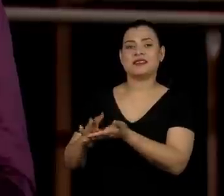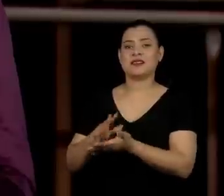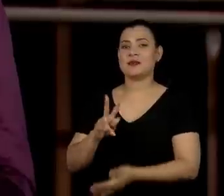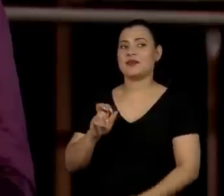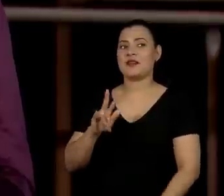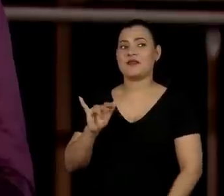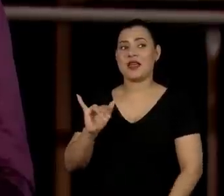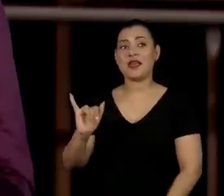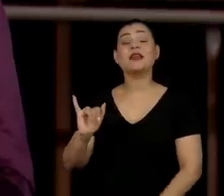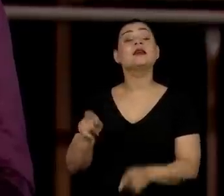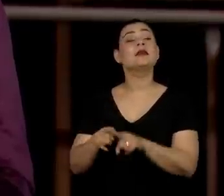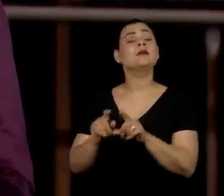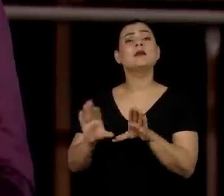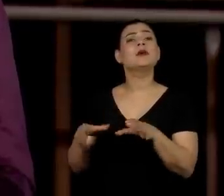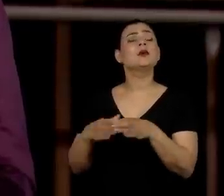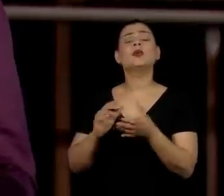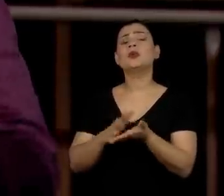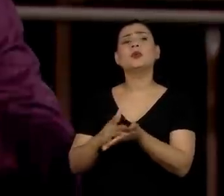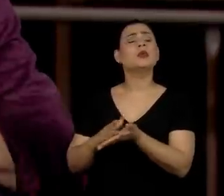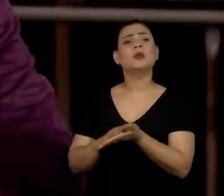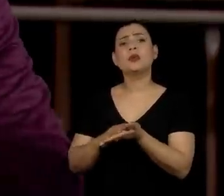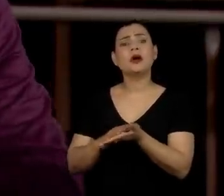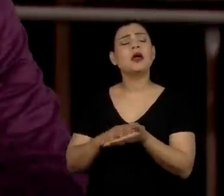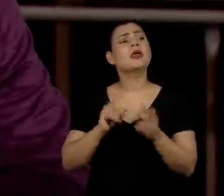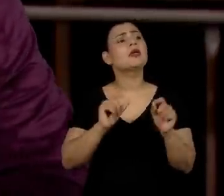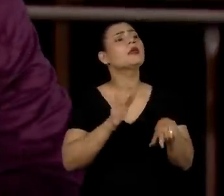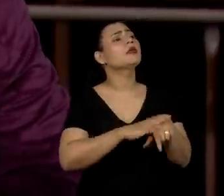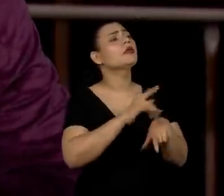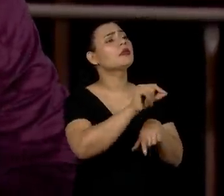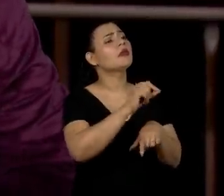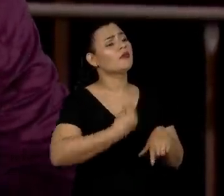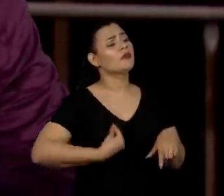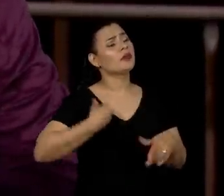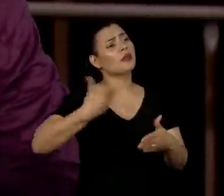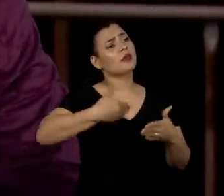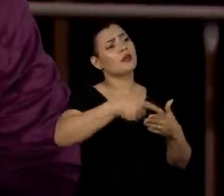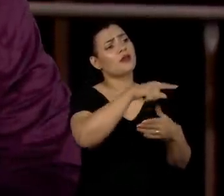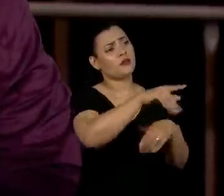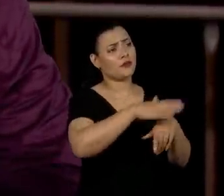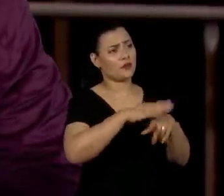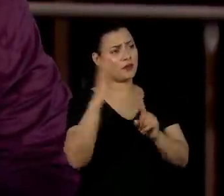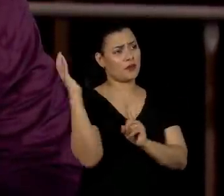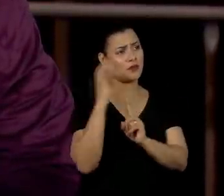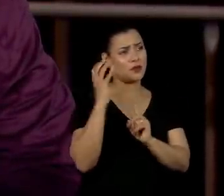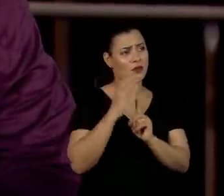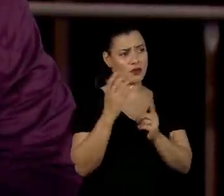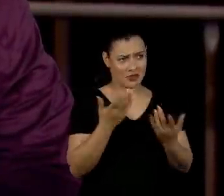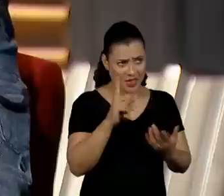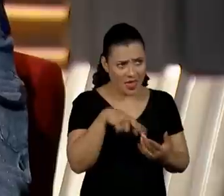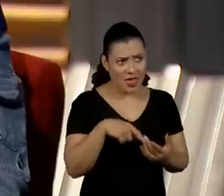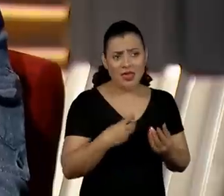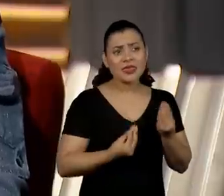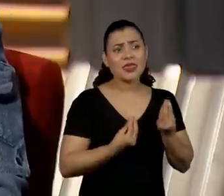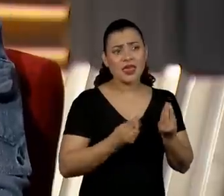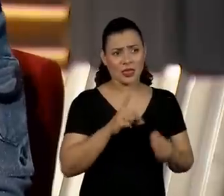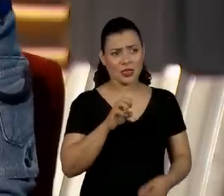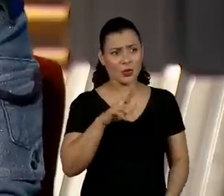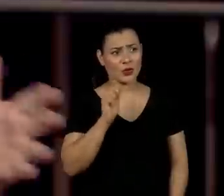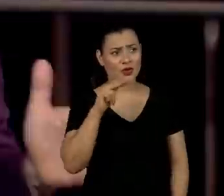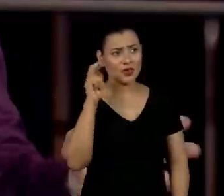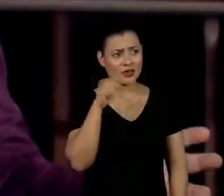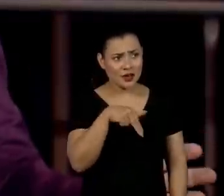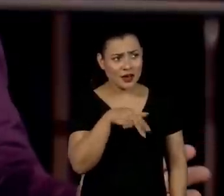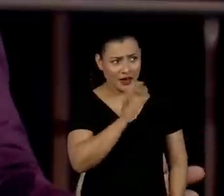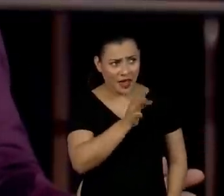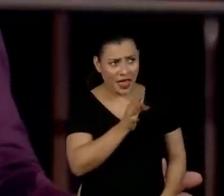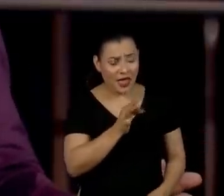aí eu quero saber Janaína quem escreveu a sua vida foi Adoniran Barbosa porque